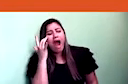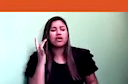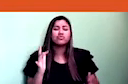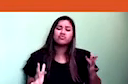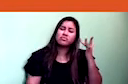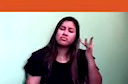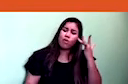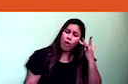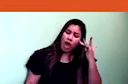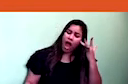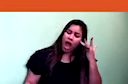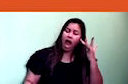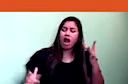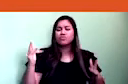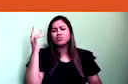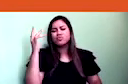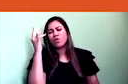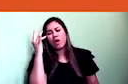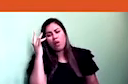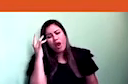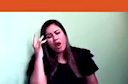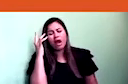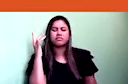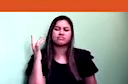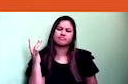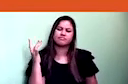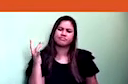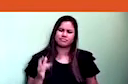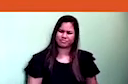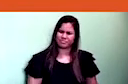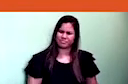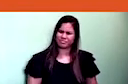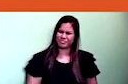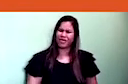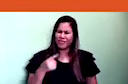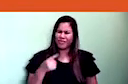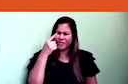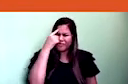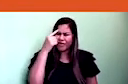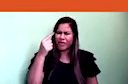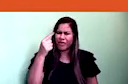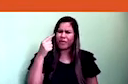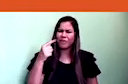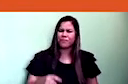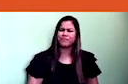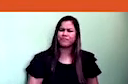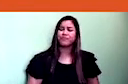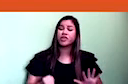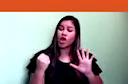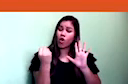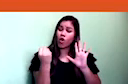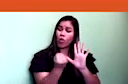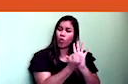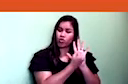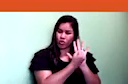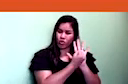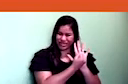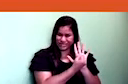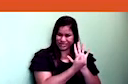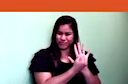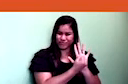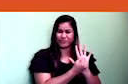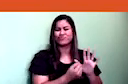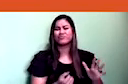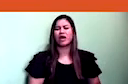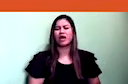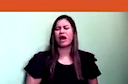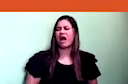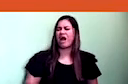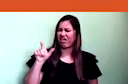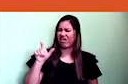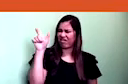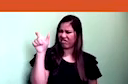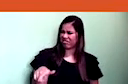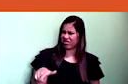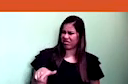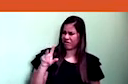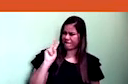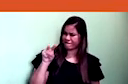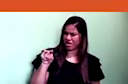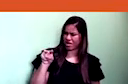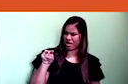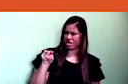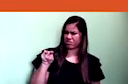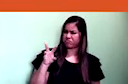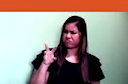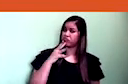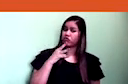cicrano. Então, vejam quantas distorções de pensamento, rotulação, né? Ah, aquela pessoa é chata, aquela pessoa